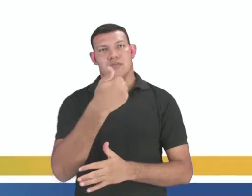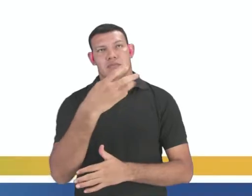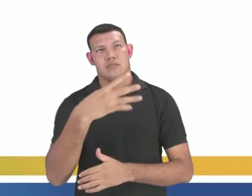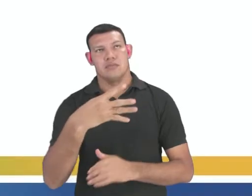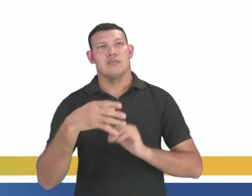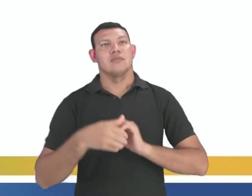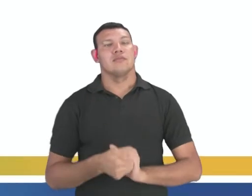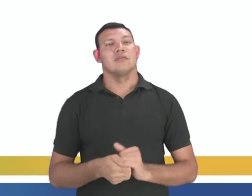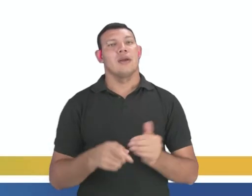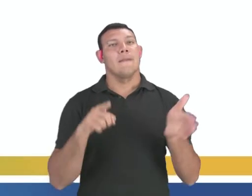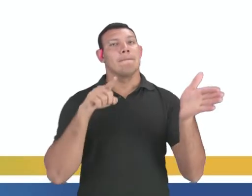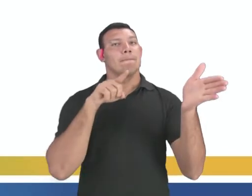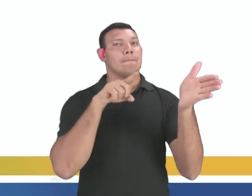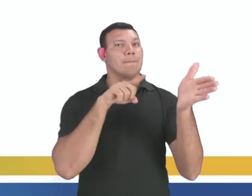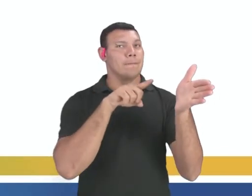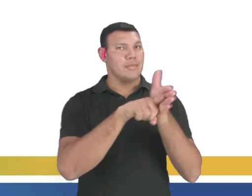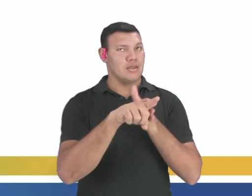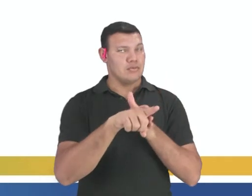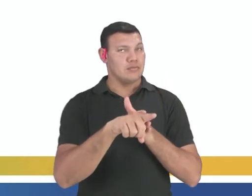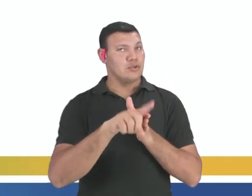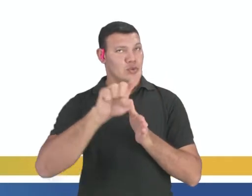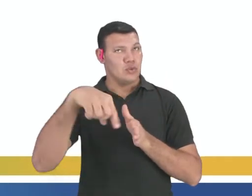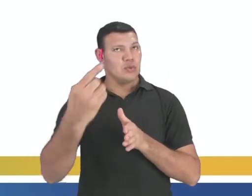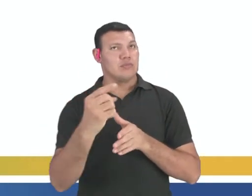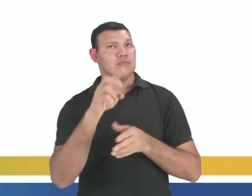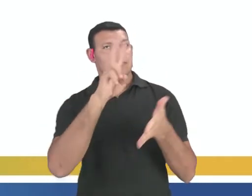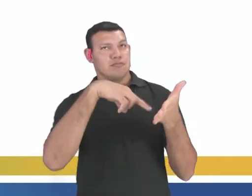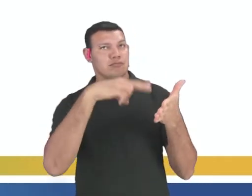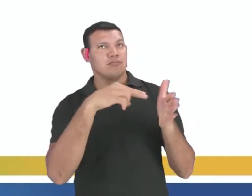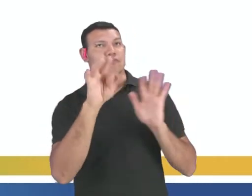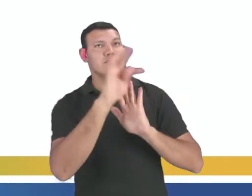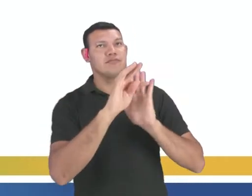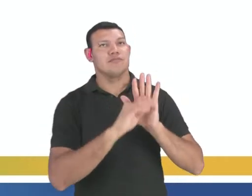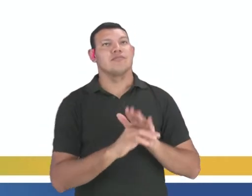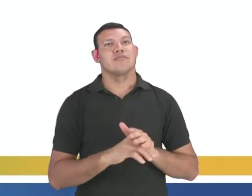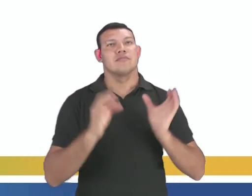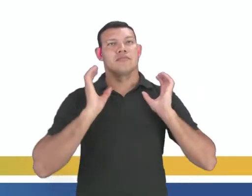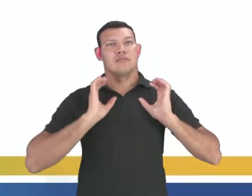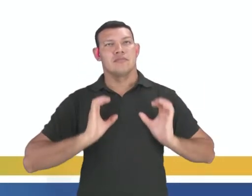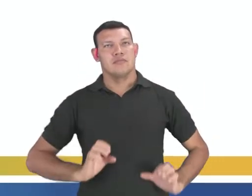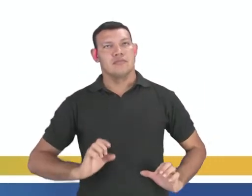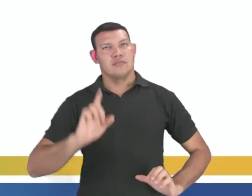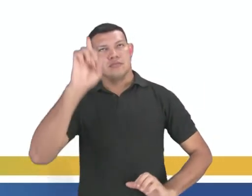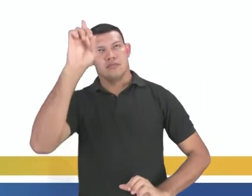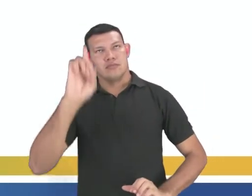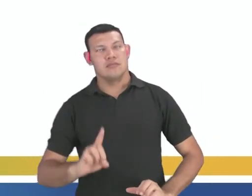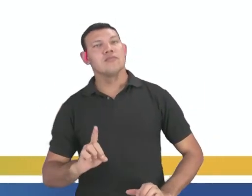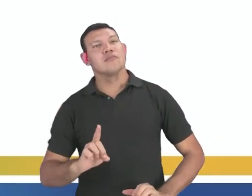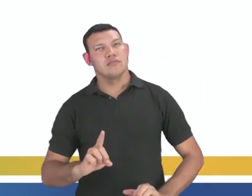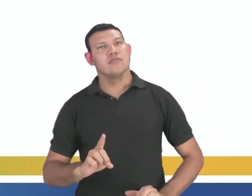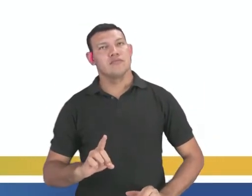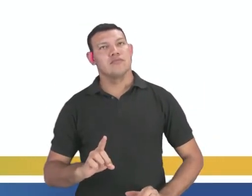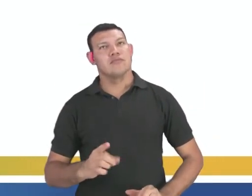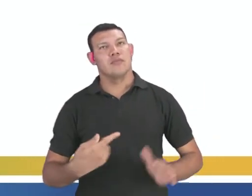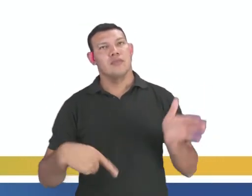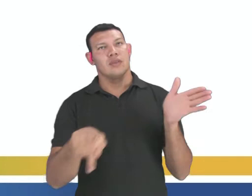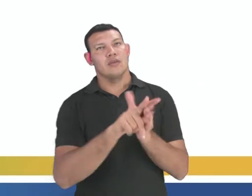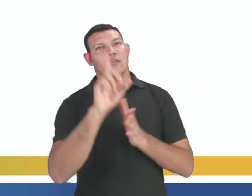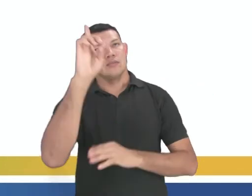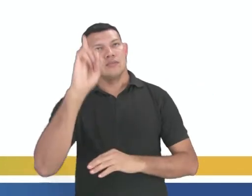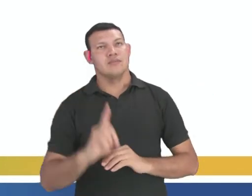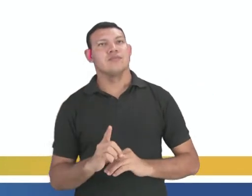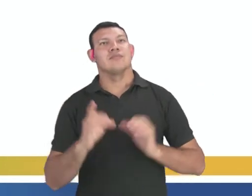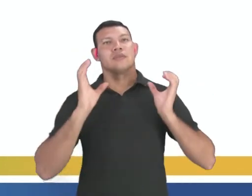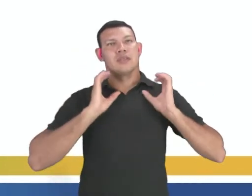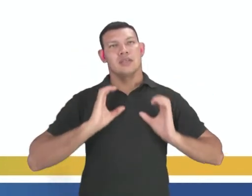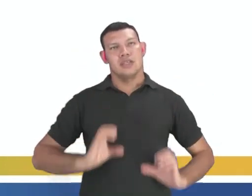para essa outra perguntinha. Vamos ler esse texto para responder a questão 3. Cidadania, direito de ter direitos. Cidadania é